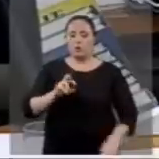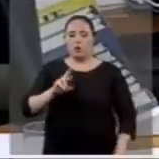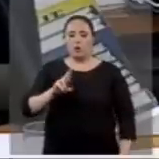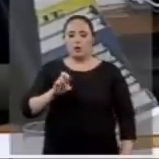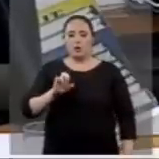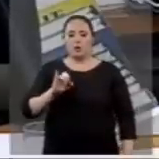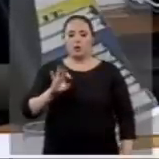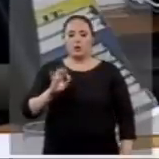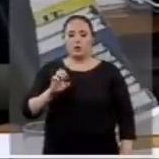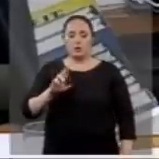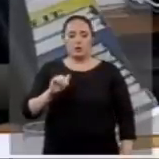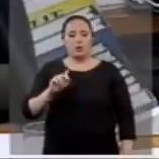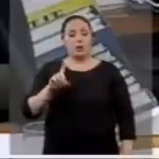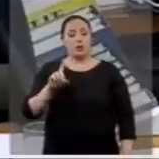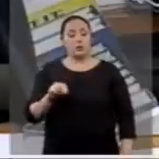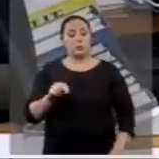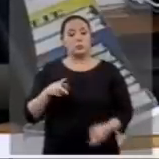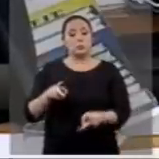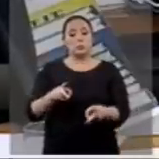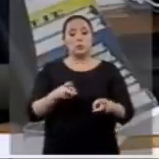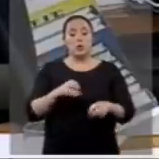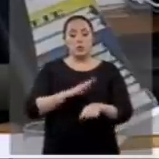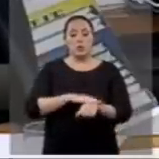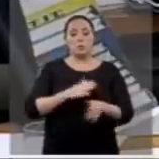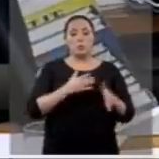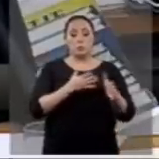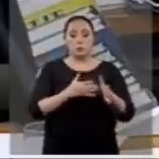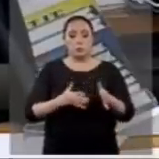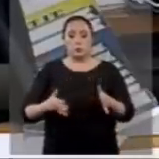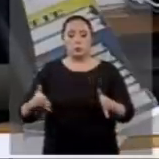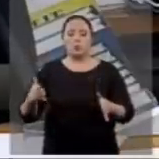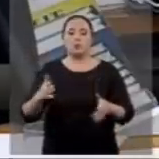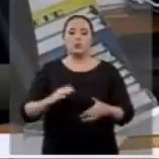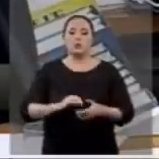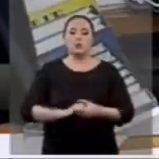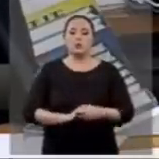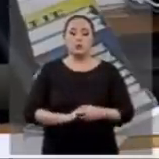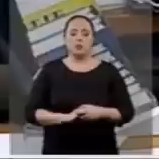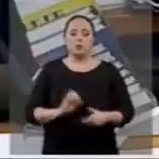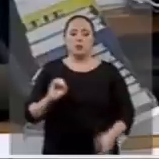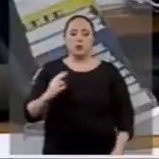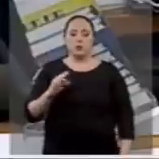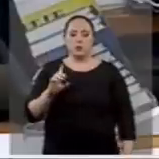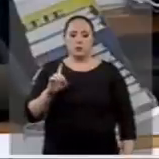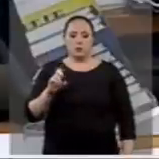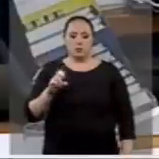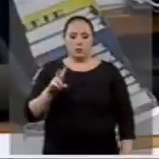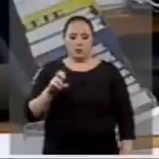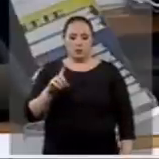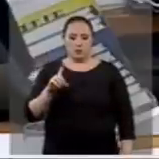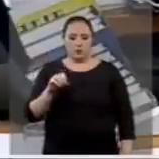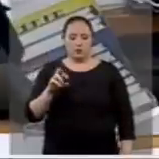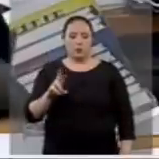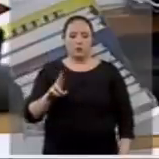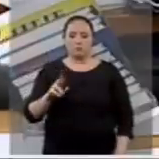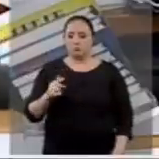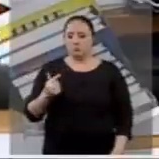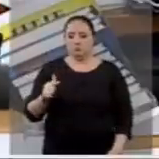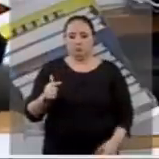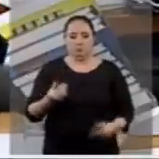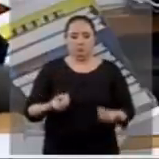reiterado, considerado a passagem do tempo, ou devedor quanto mais. Não